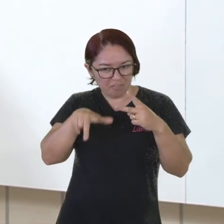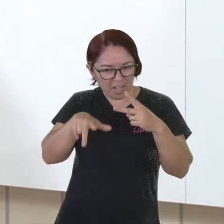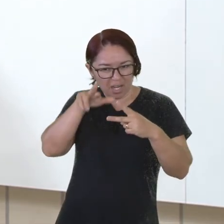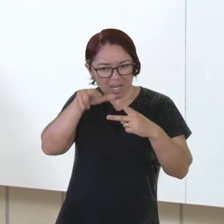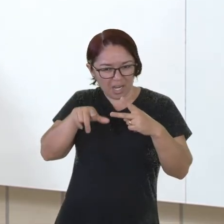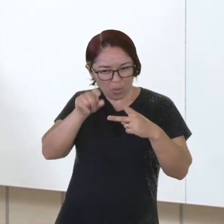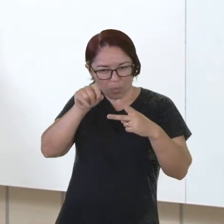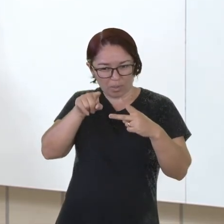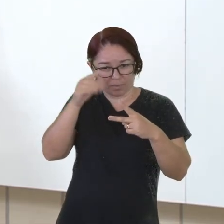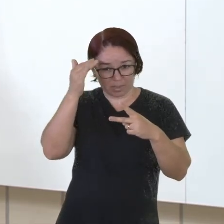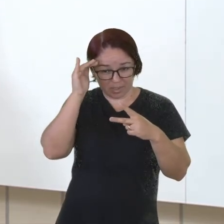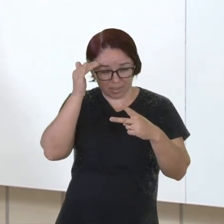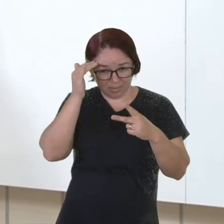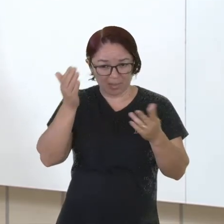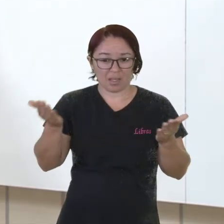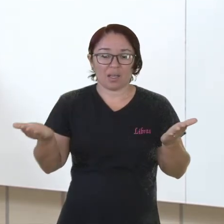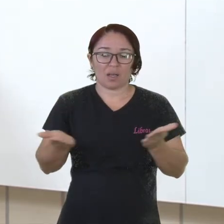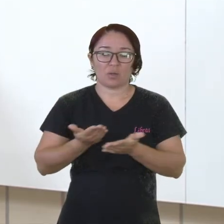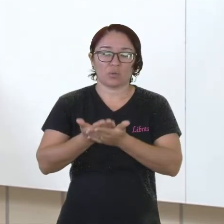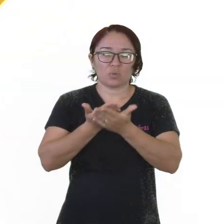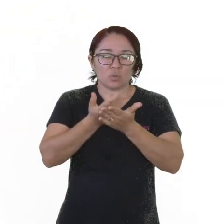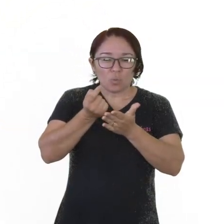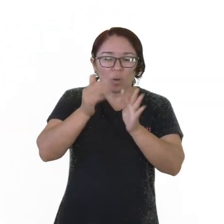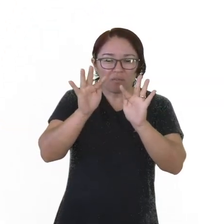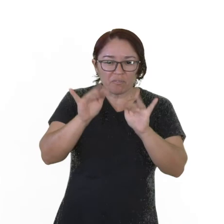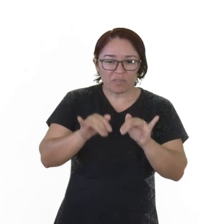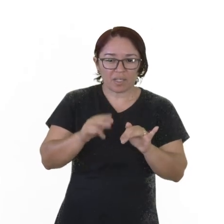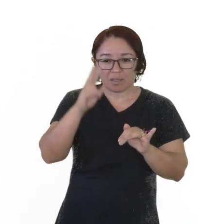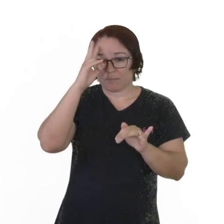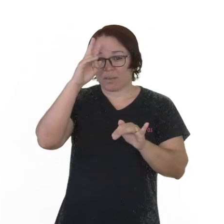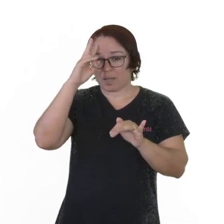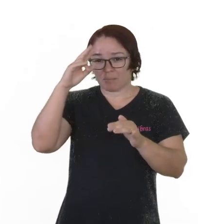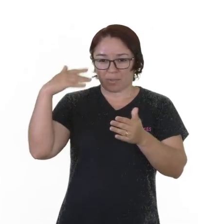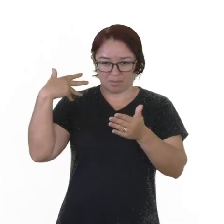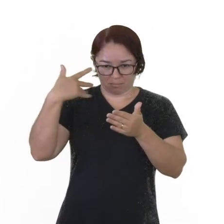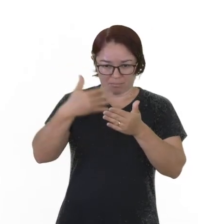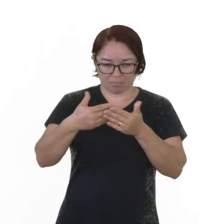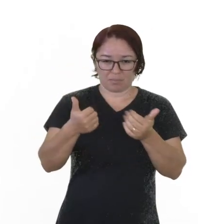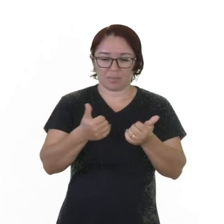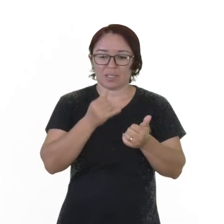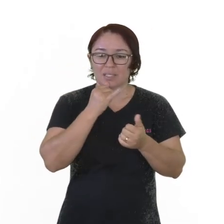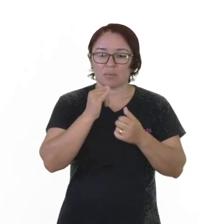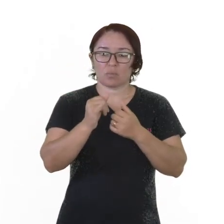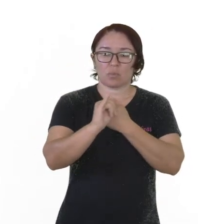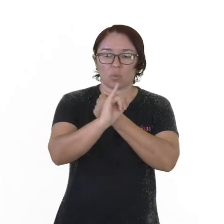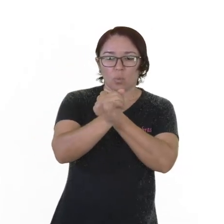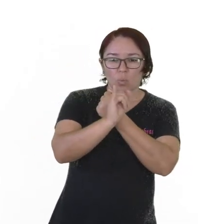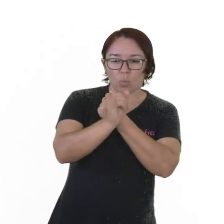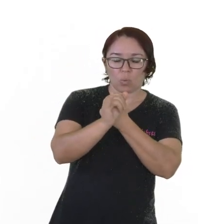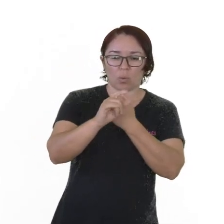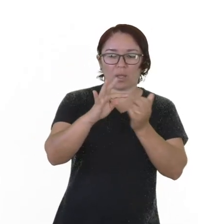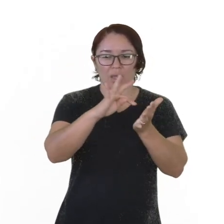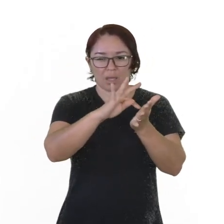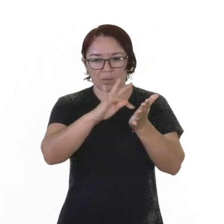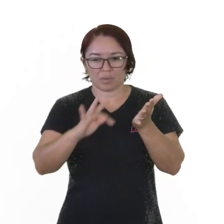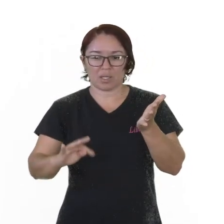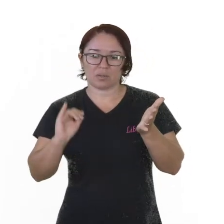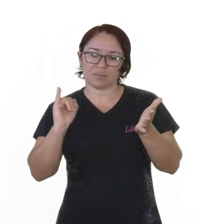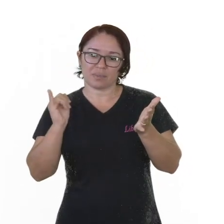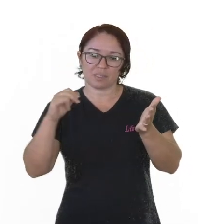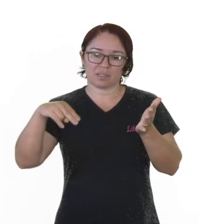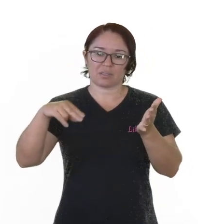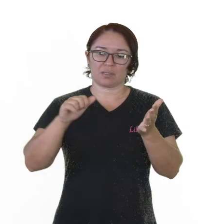que já estamos quase chegando ao final. Acompanhe comigo. A crônica é um gênero textual narrativo